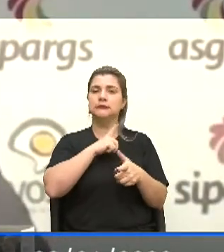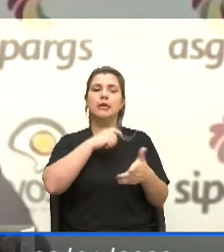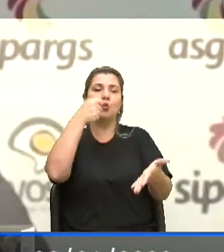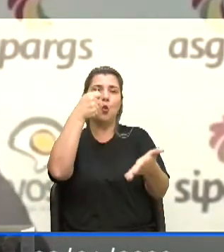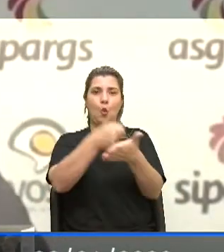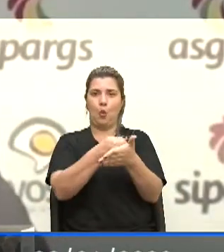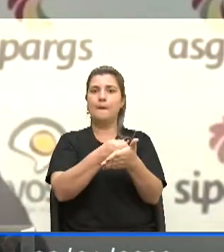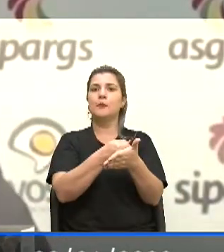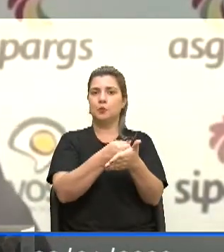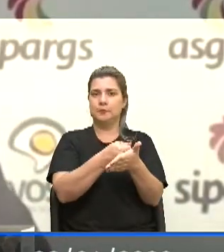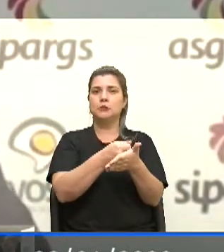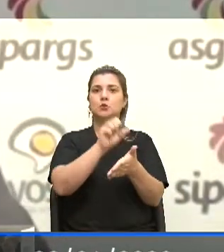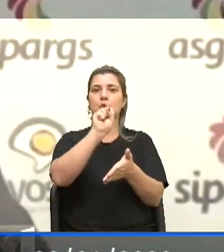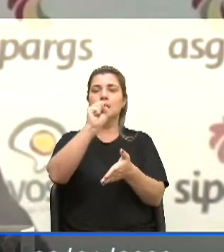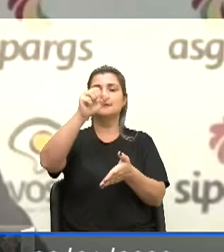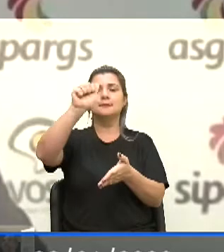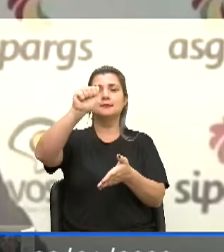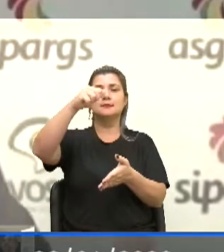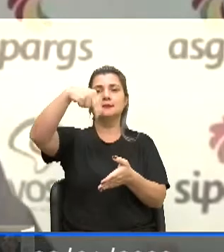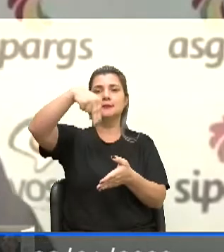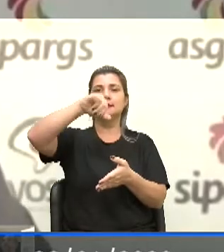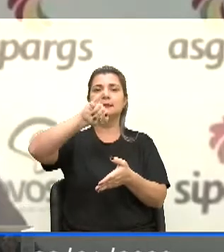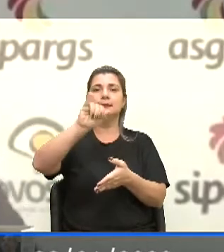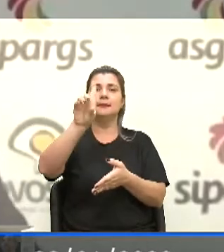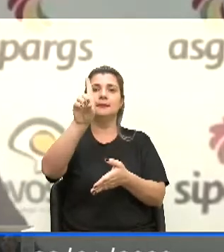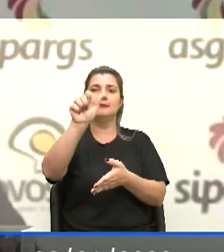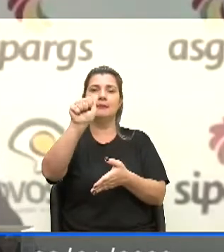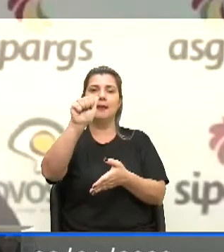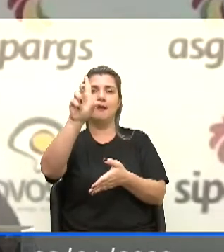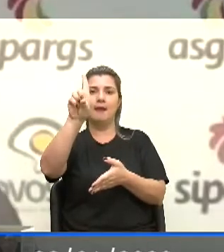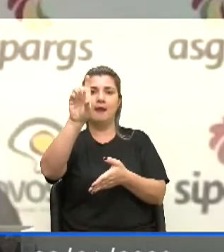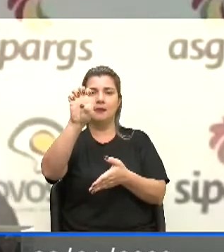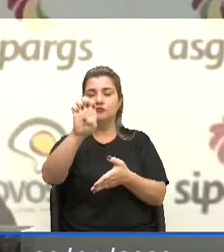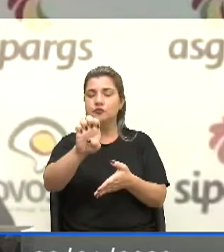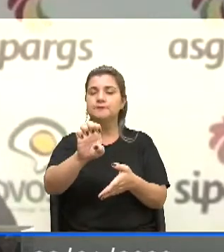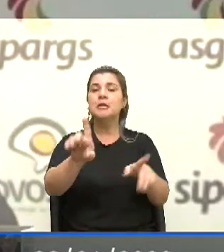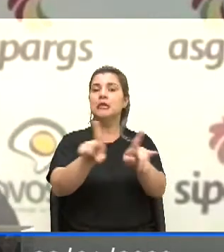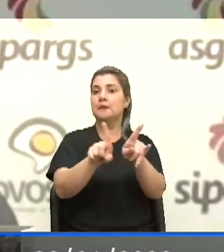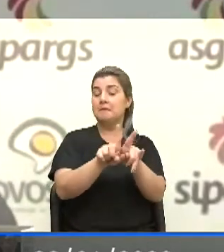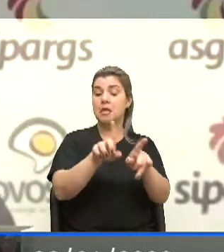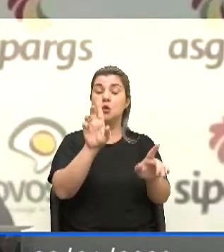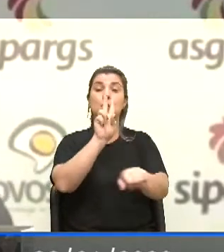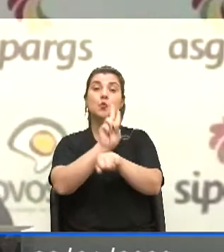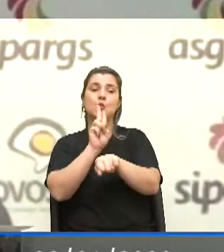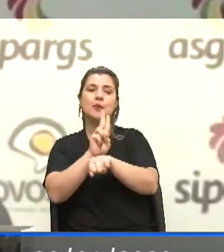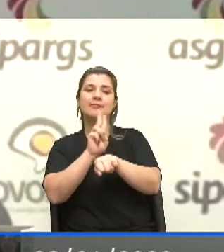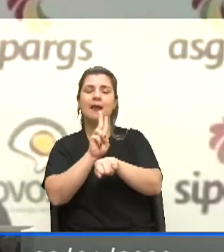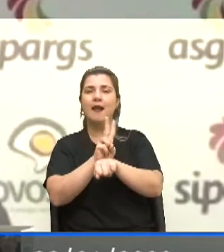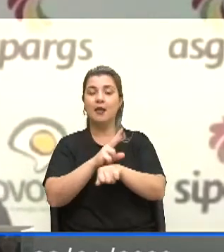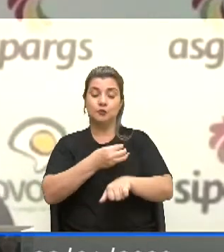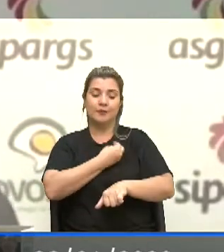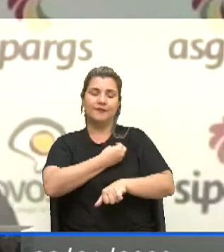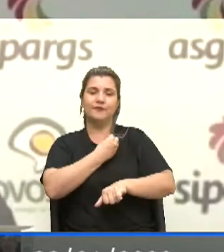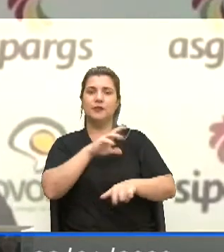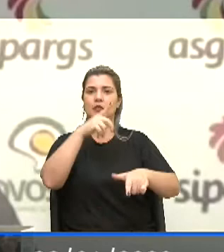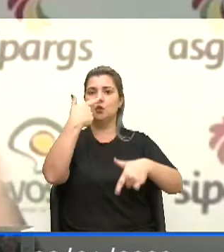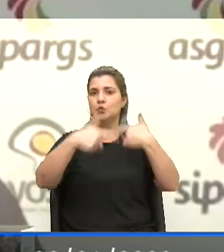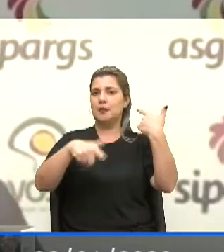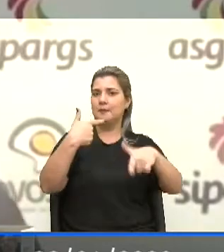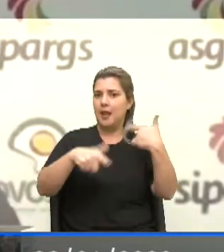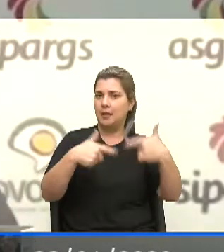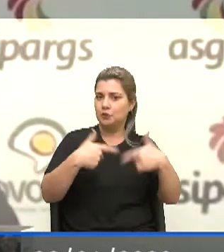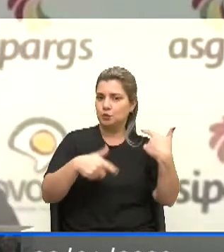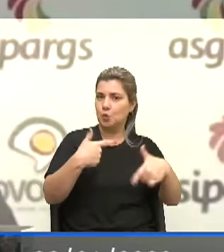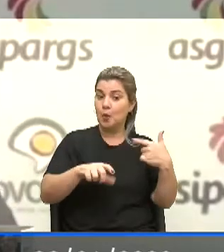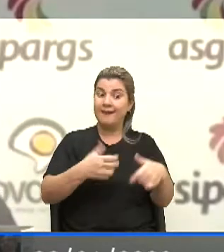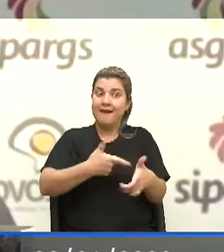com a sanidade, com o cuidado do trabalhador muito antes, né, da pandemia, né, com a